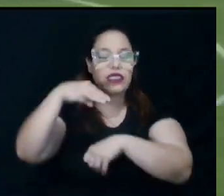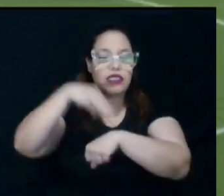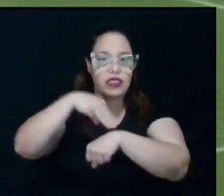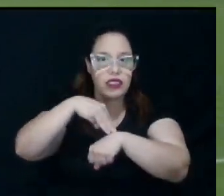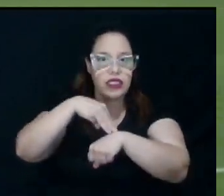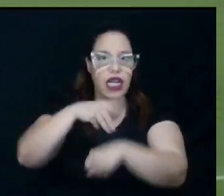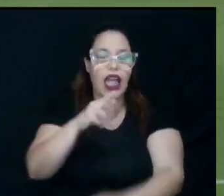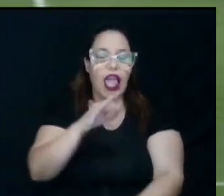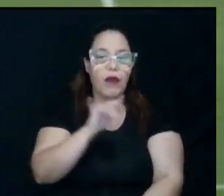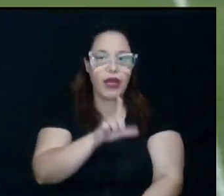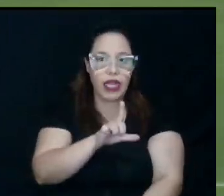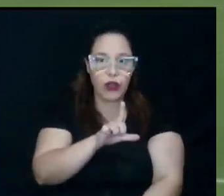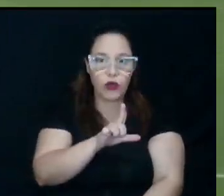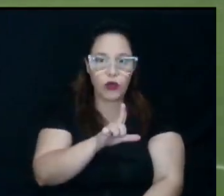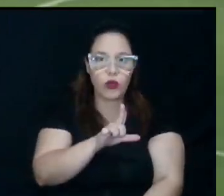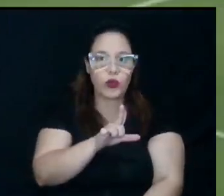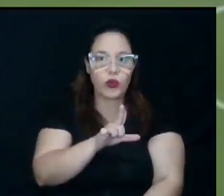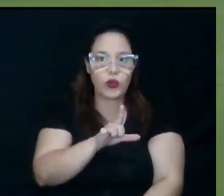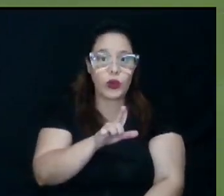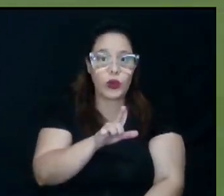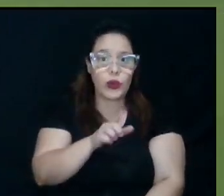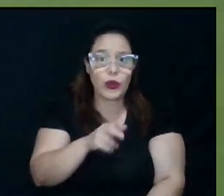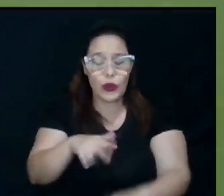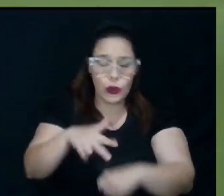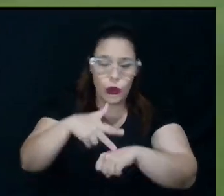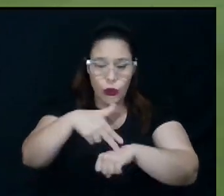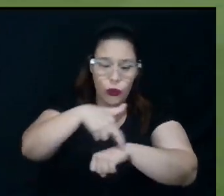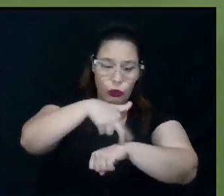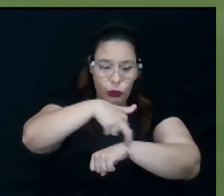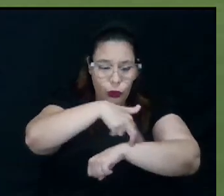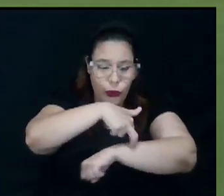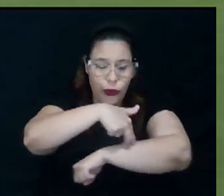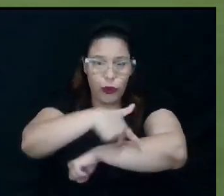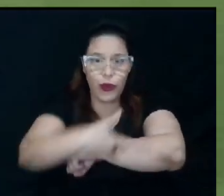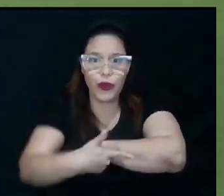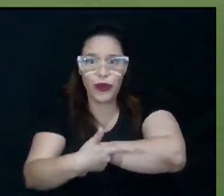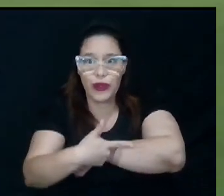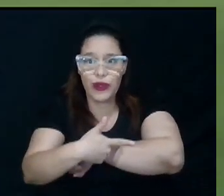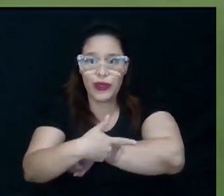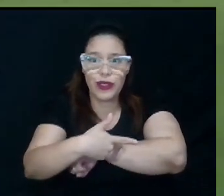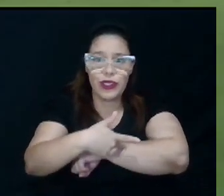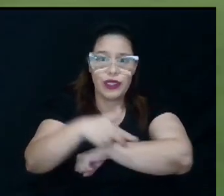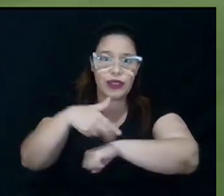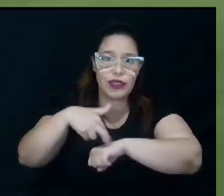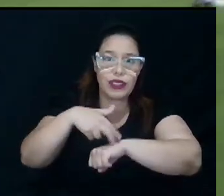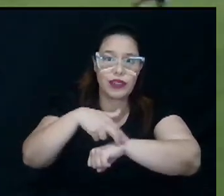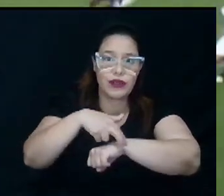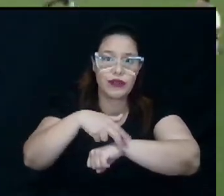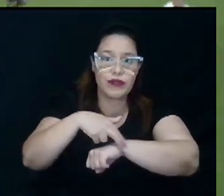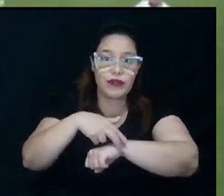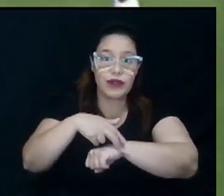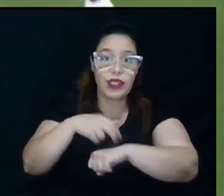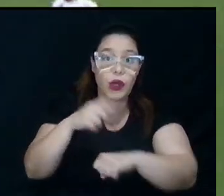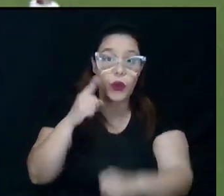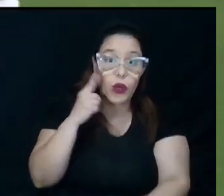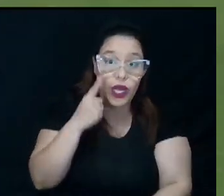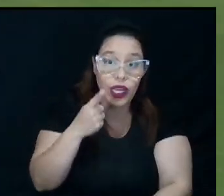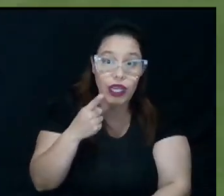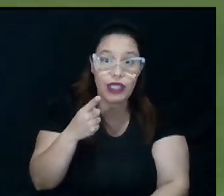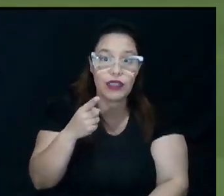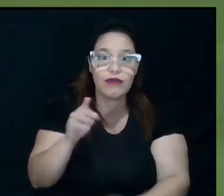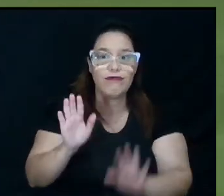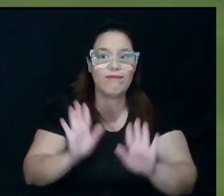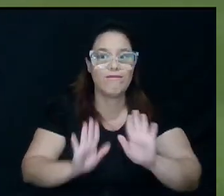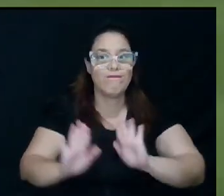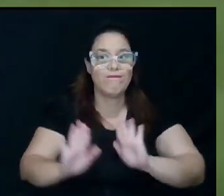Risso escorregou e Potker caminhou todo o campo de ataque cara a cara, parou em